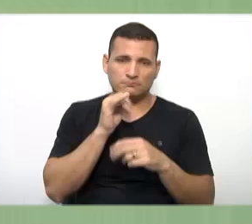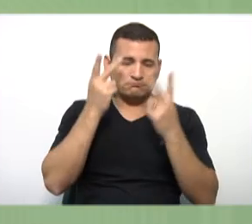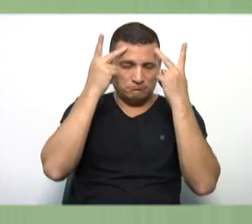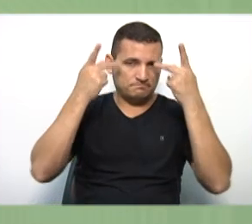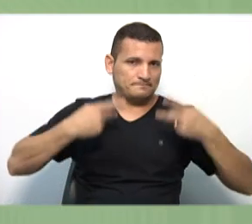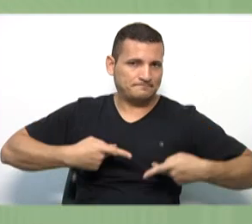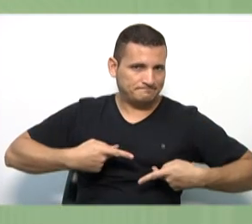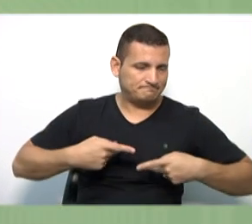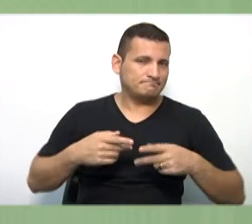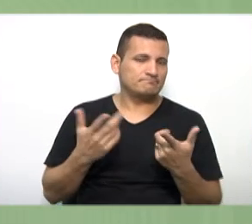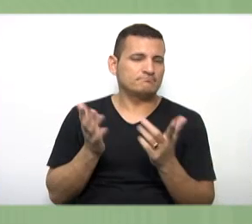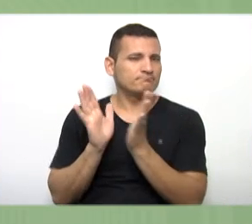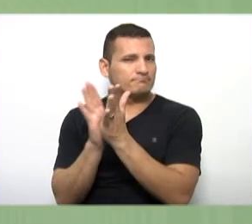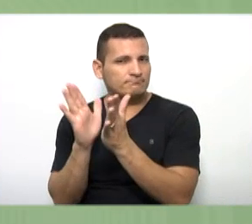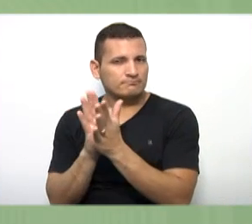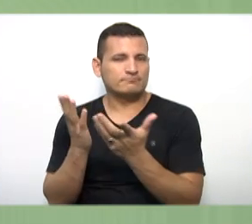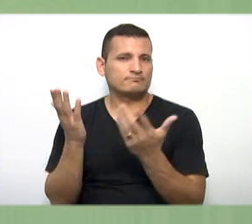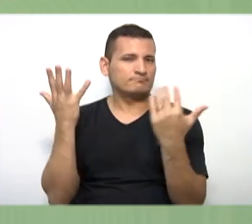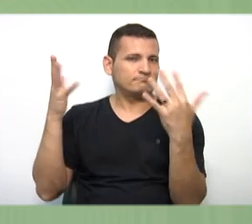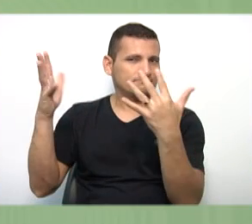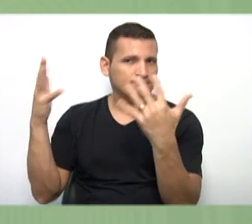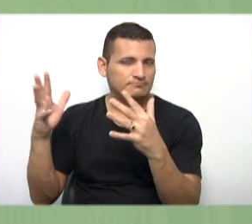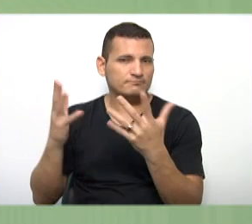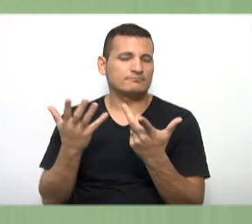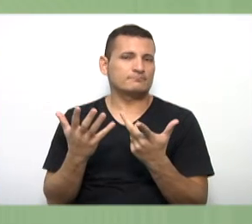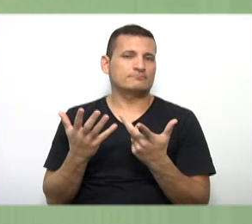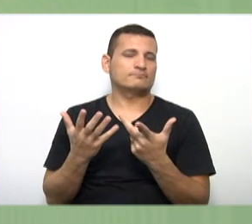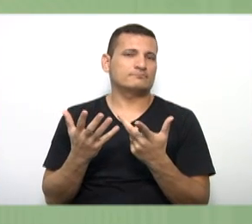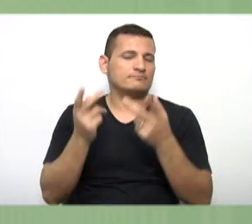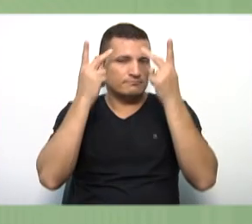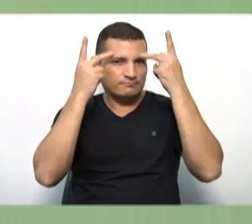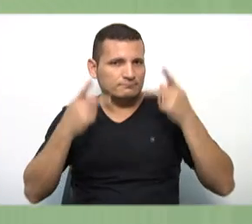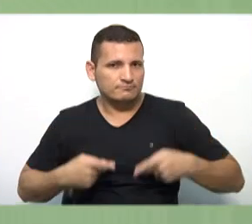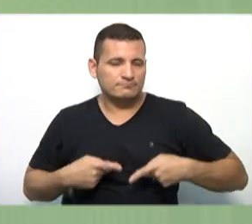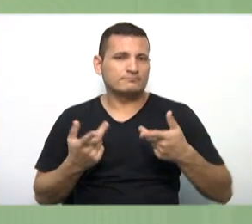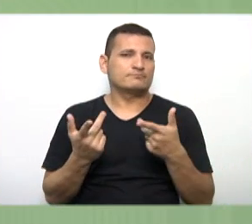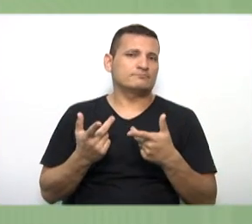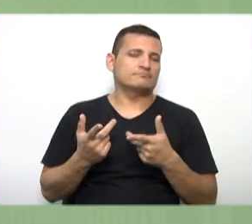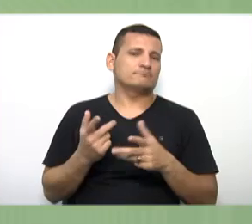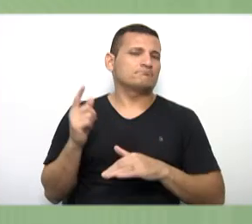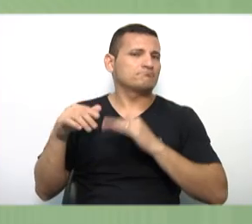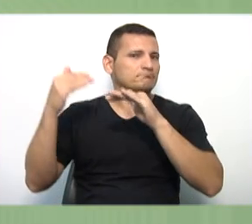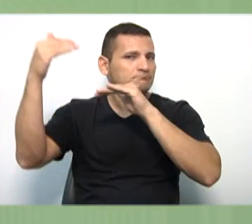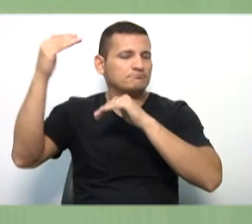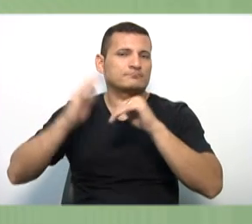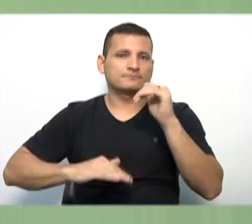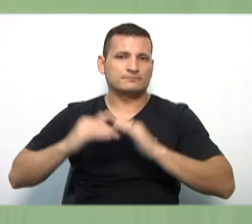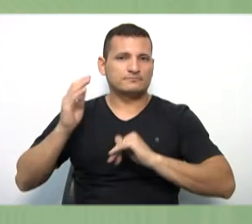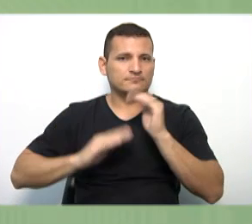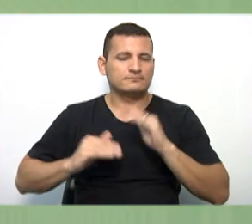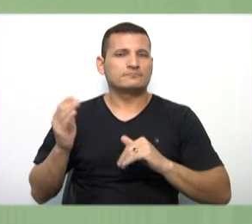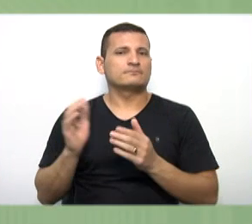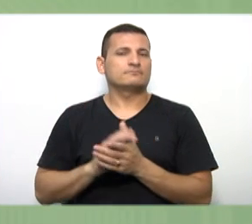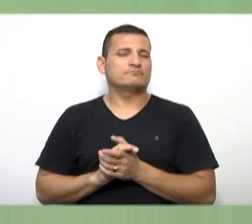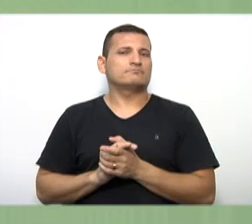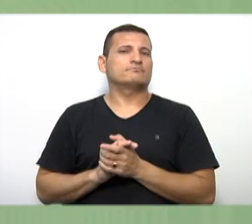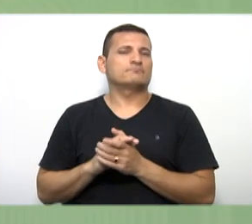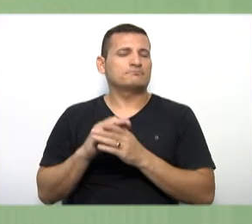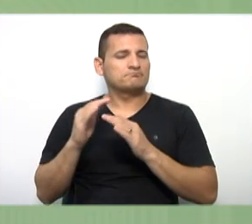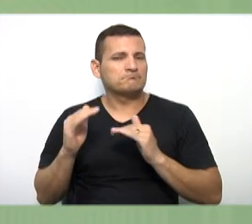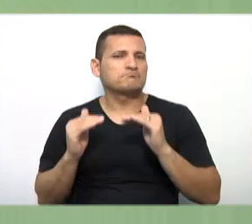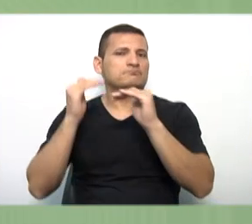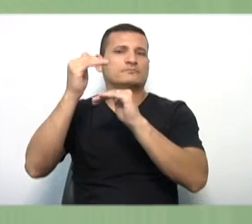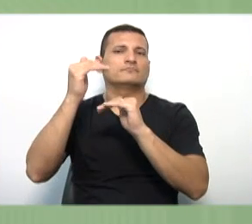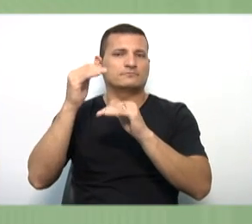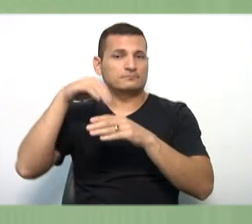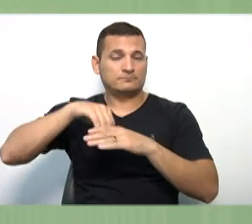reconhecimento, elogios, reconhecimento, progresso profissional, promoções na organização, isso